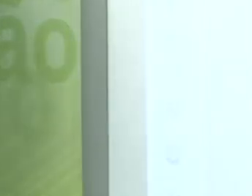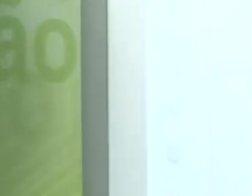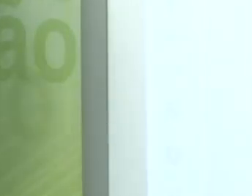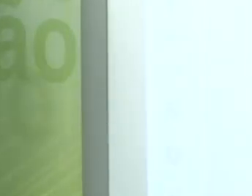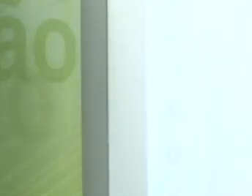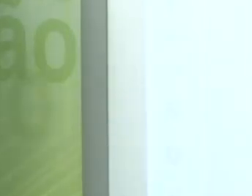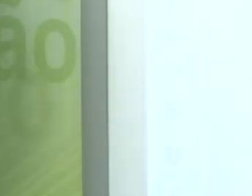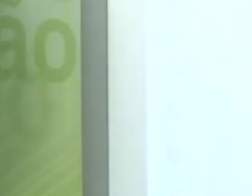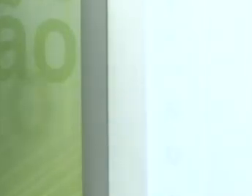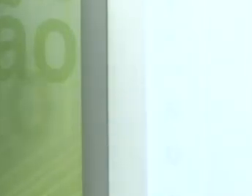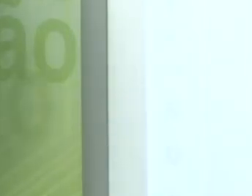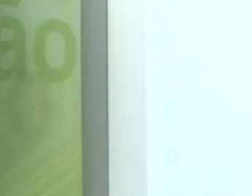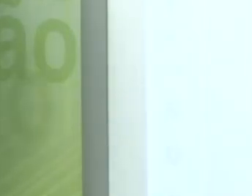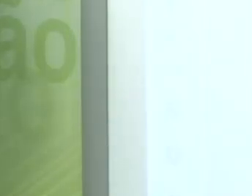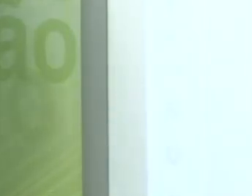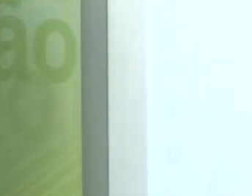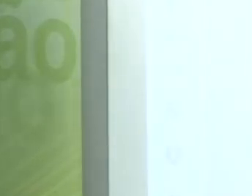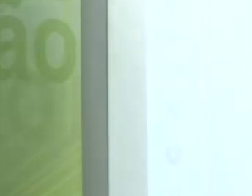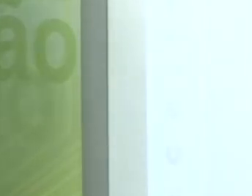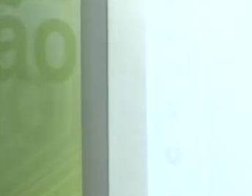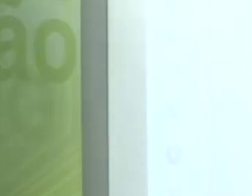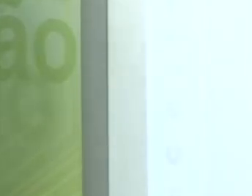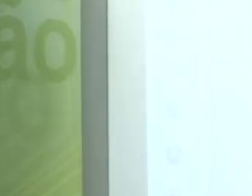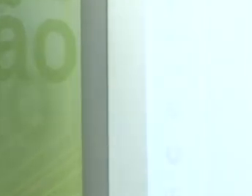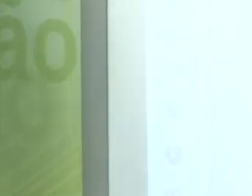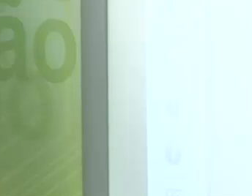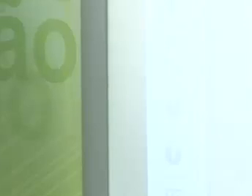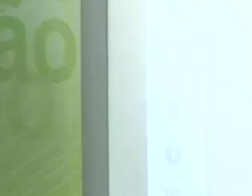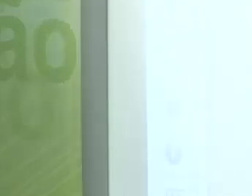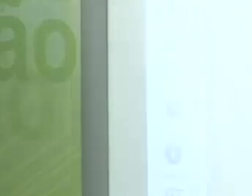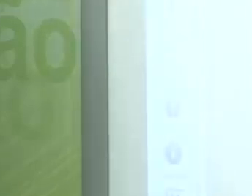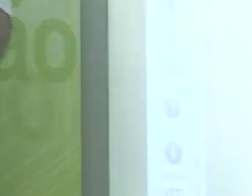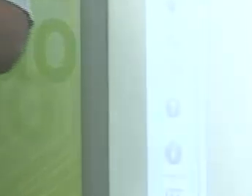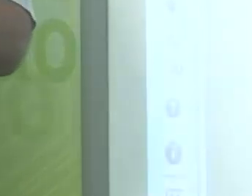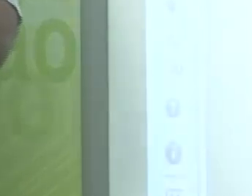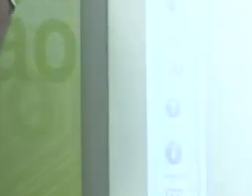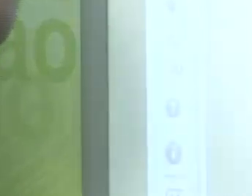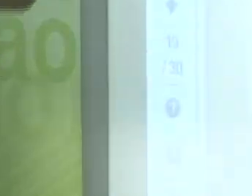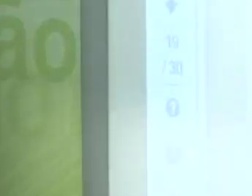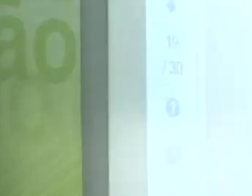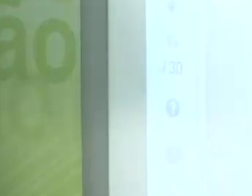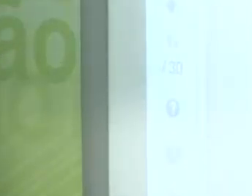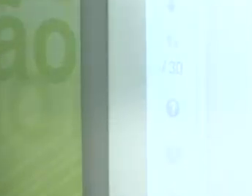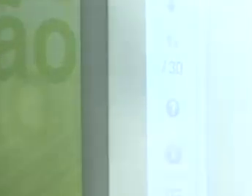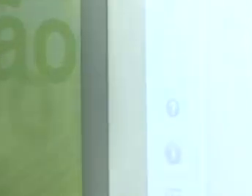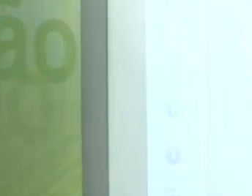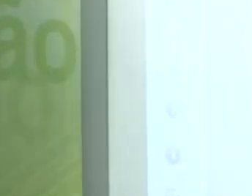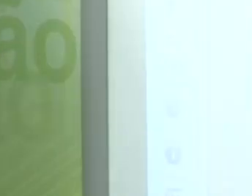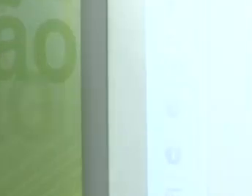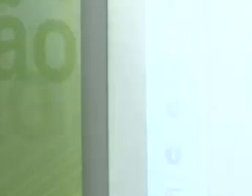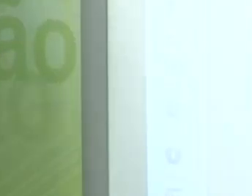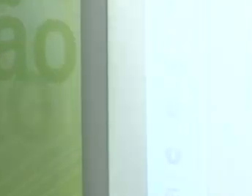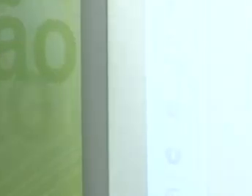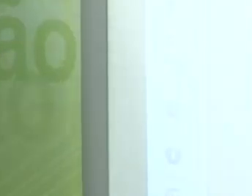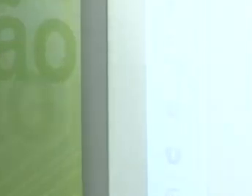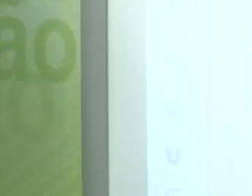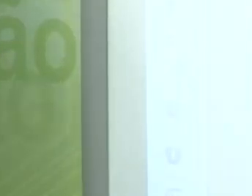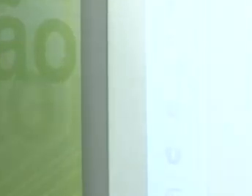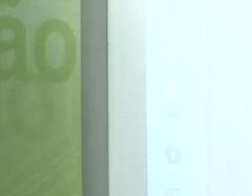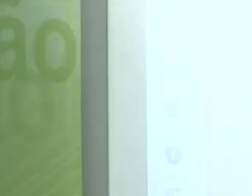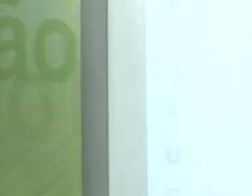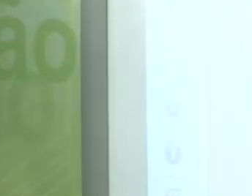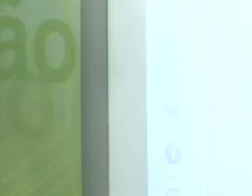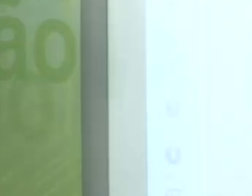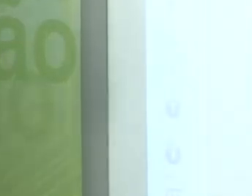open source e free, né? Até o servidor web, que é o DNX, não é mais aquele servidor web da Microsoft que roda